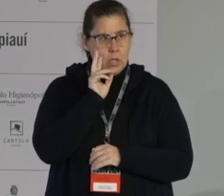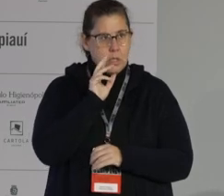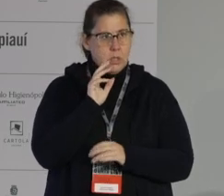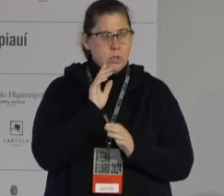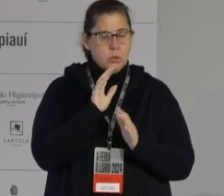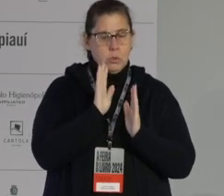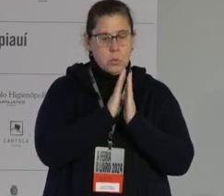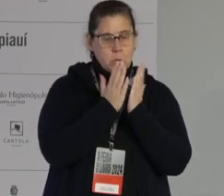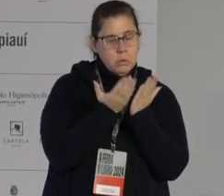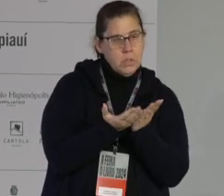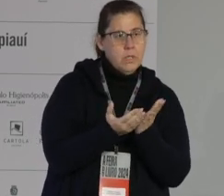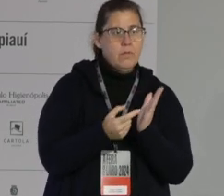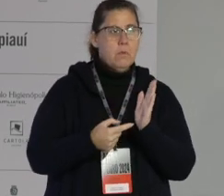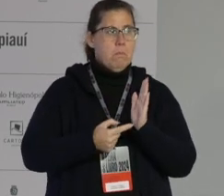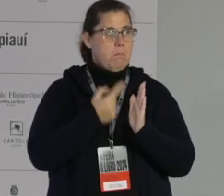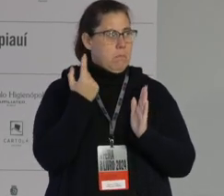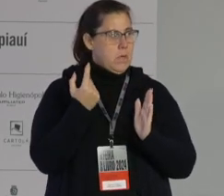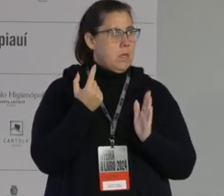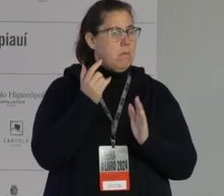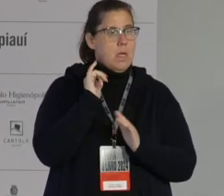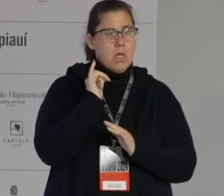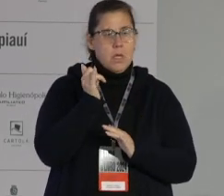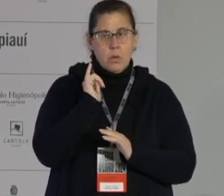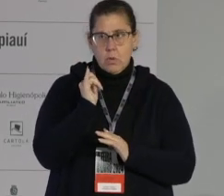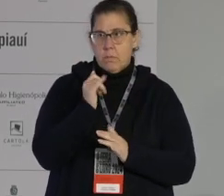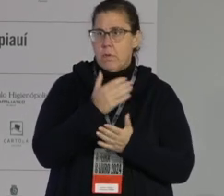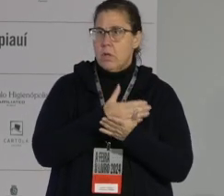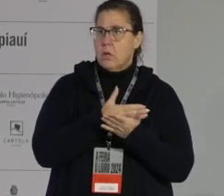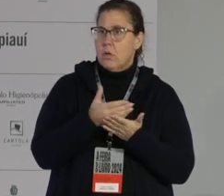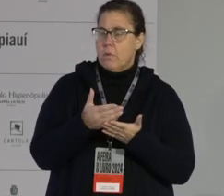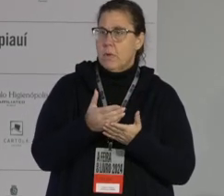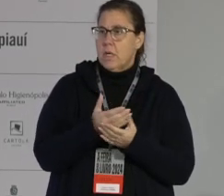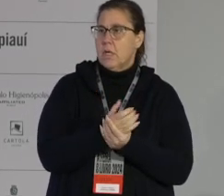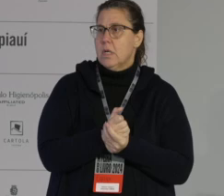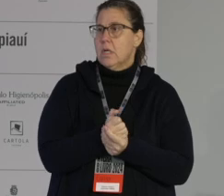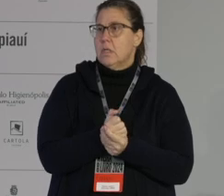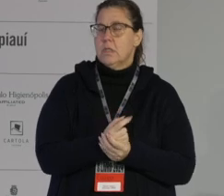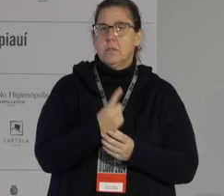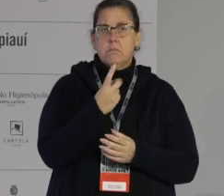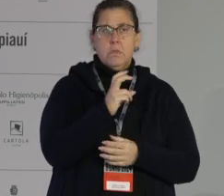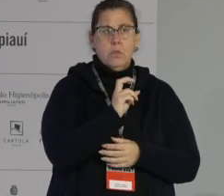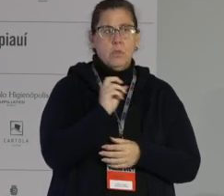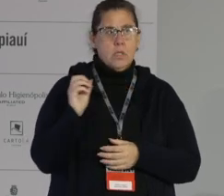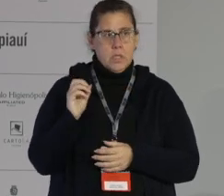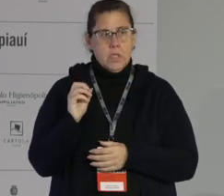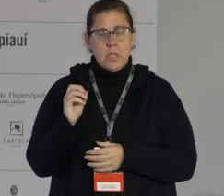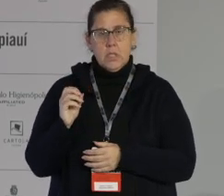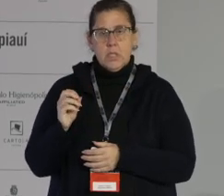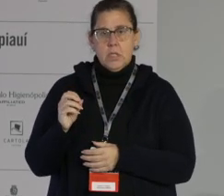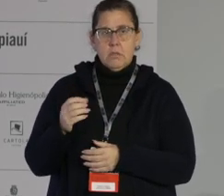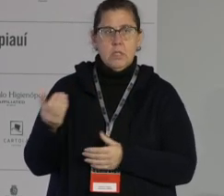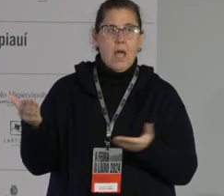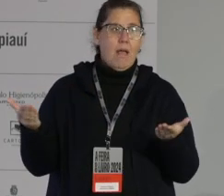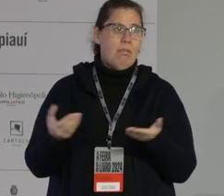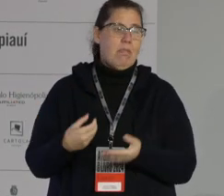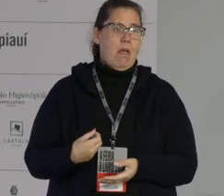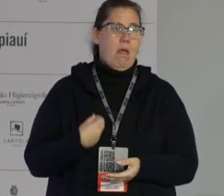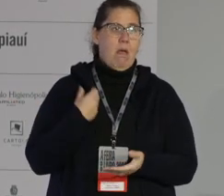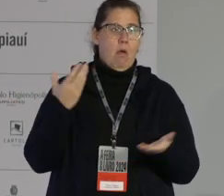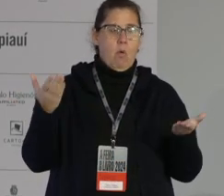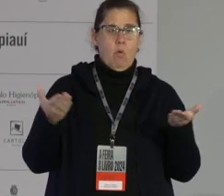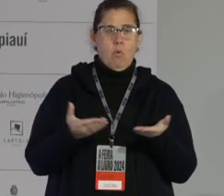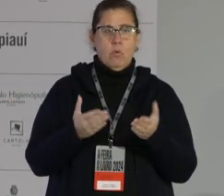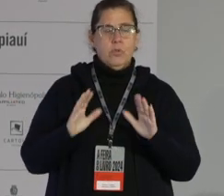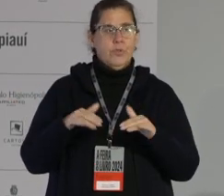a ideia é esse primeiro conto, O Paraíso Canibal, que começa em 1500 e chega até o presente. E a